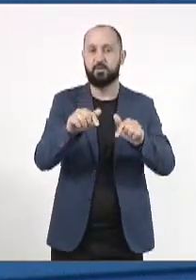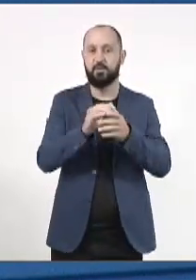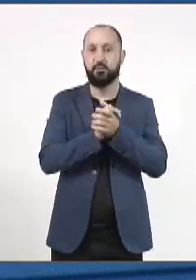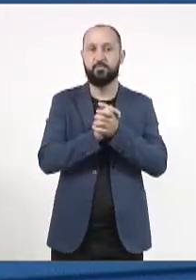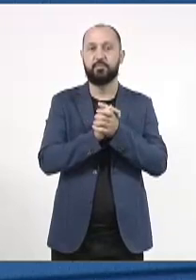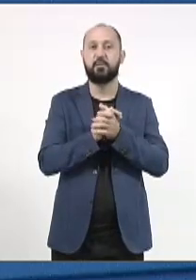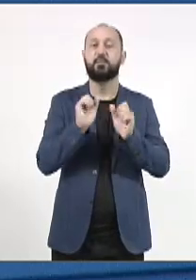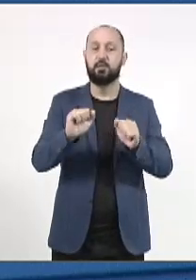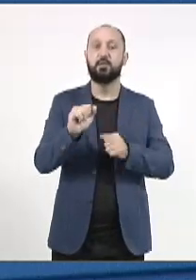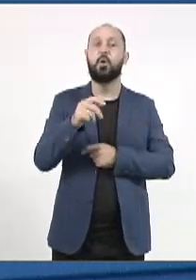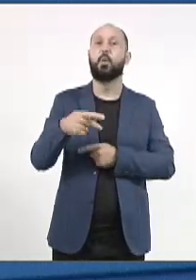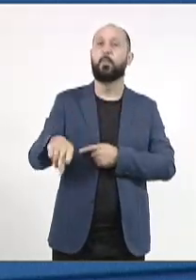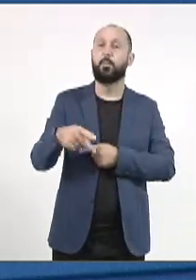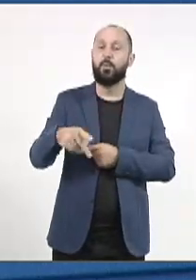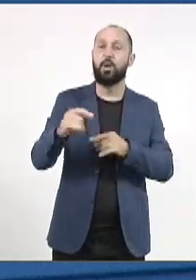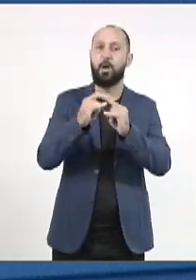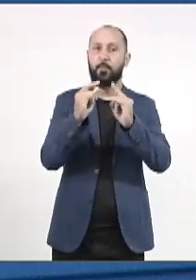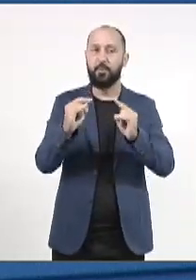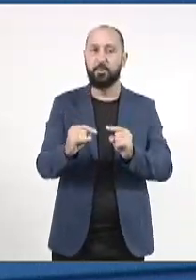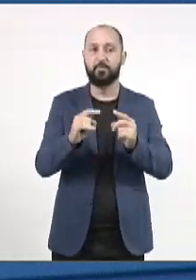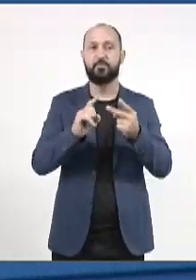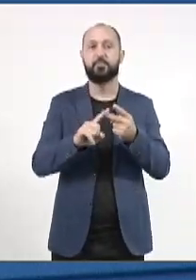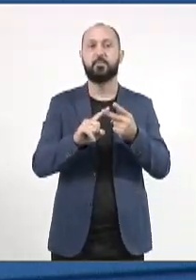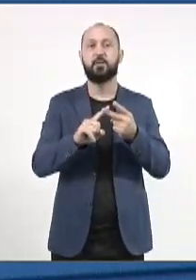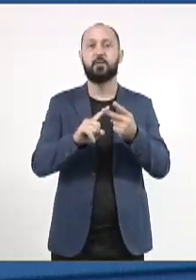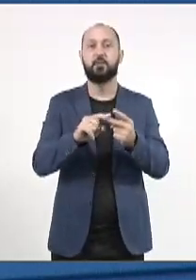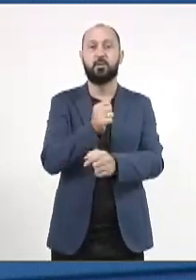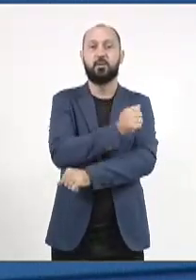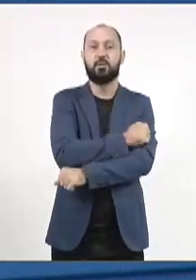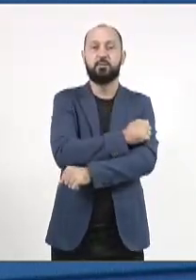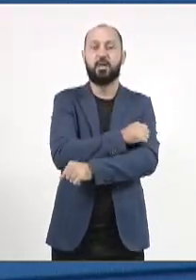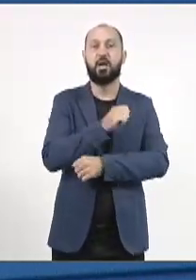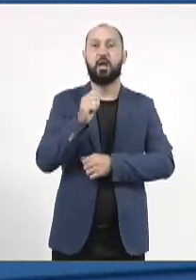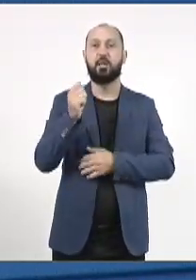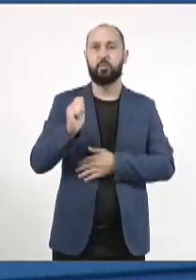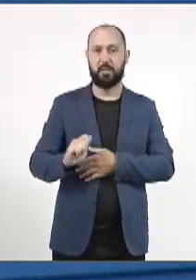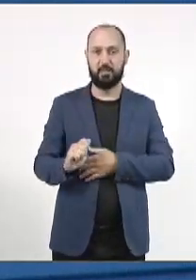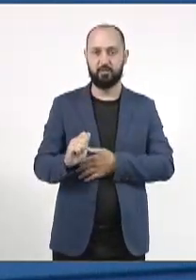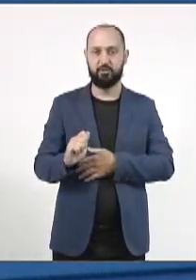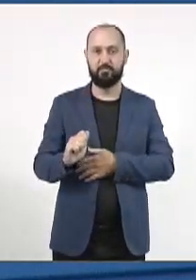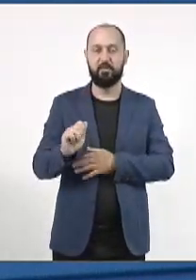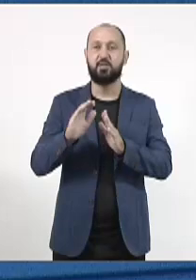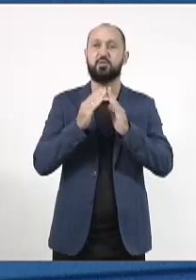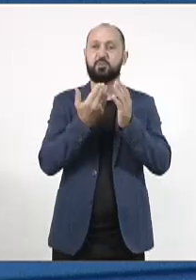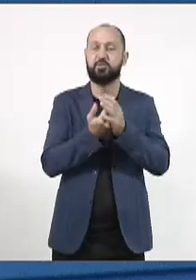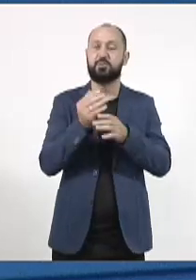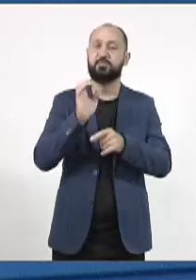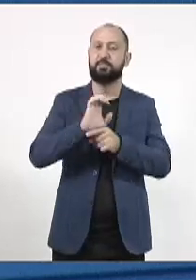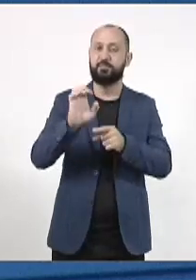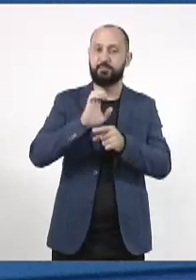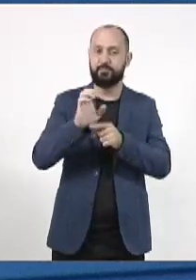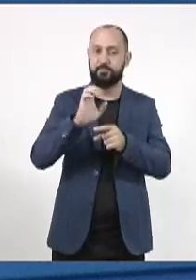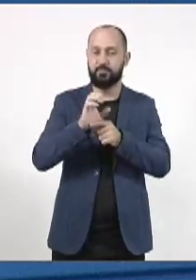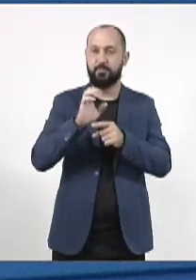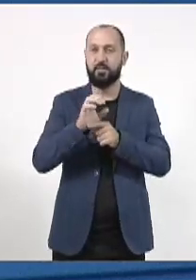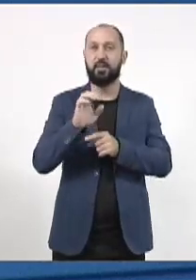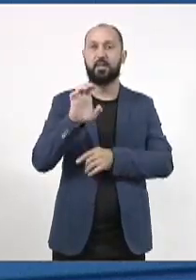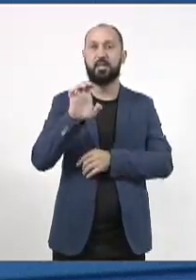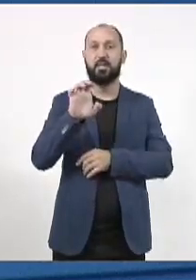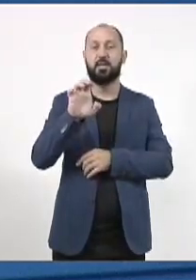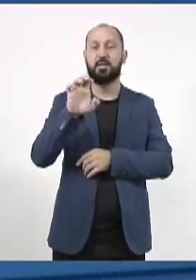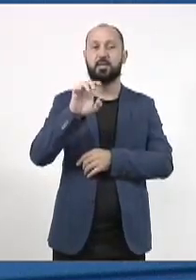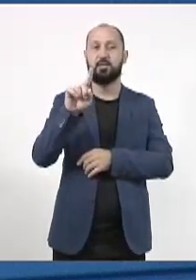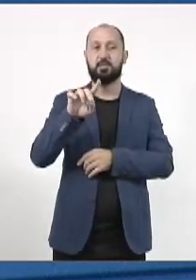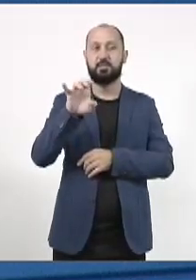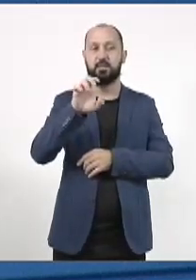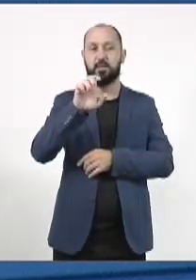tanto de Ponta Porã, lá do assentamento, como de Anaurilândia, da Escola Estadual Professor Ezequiel Balbino,